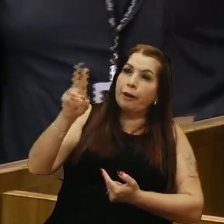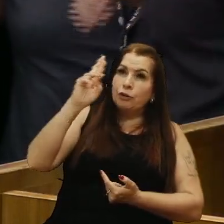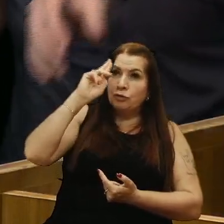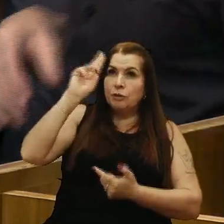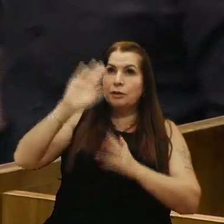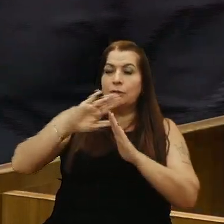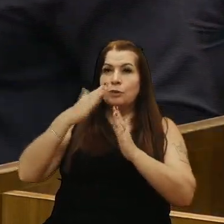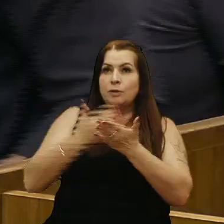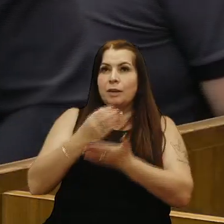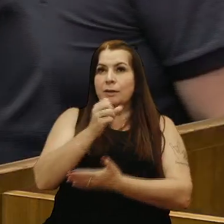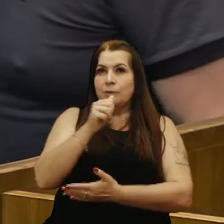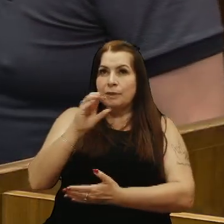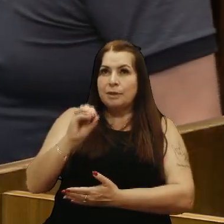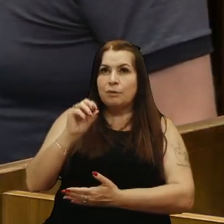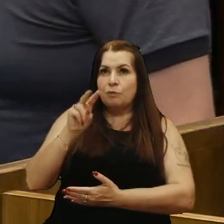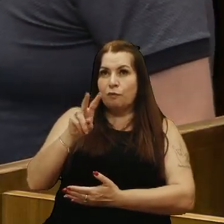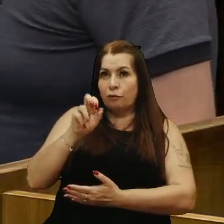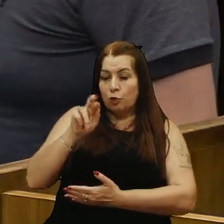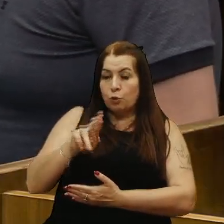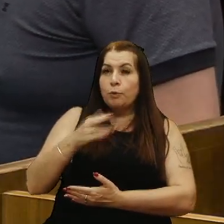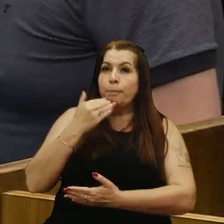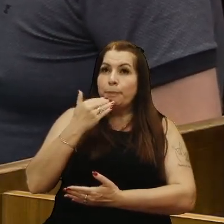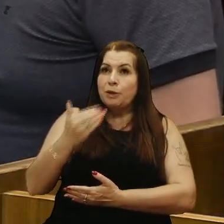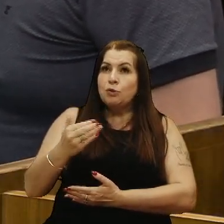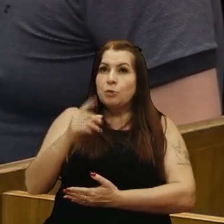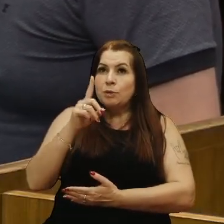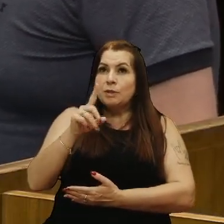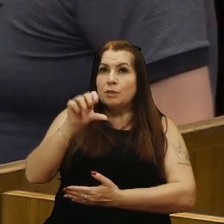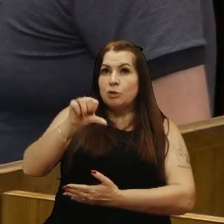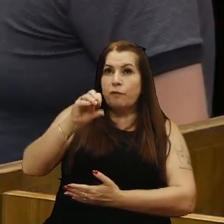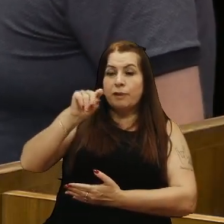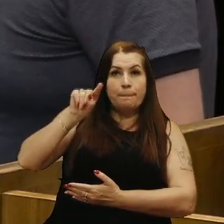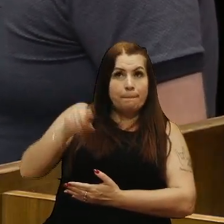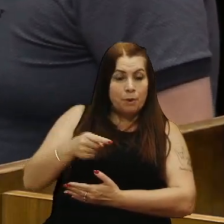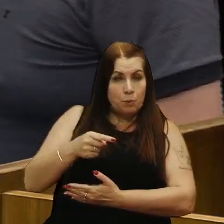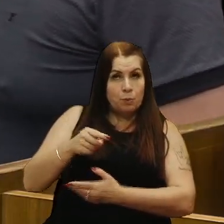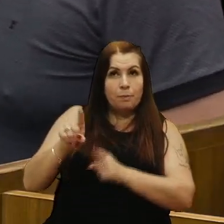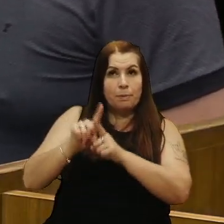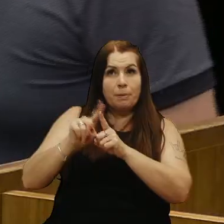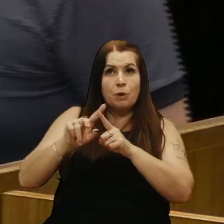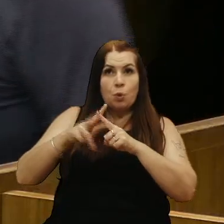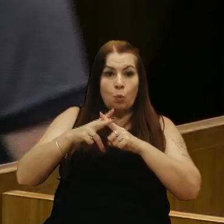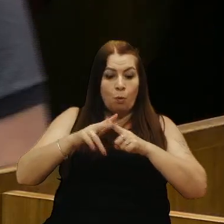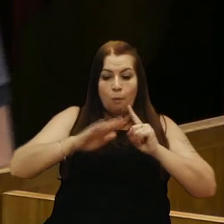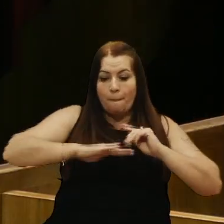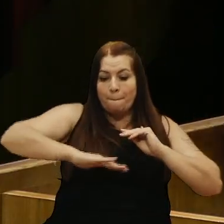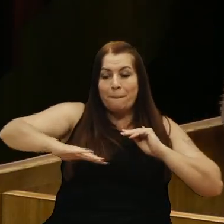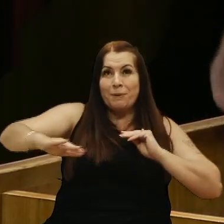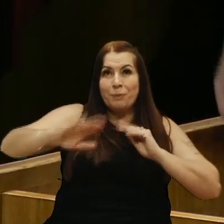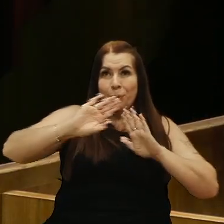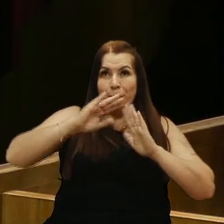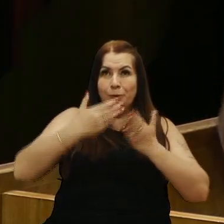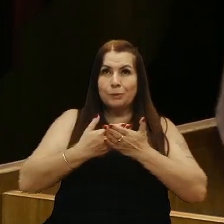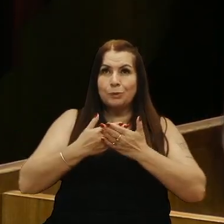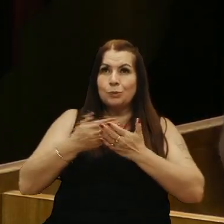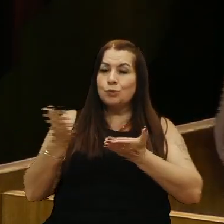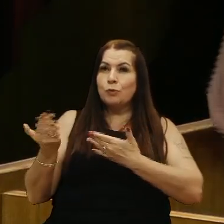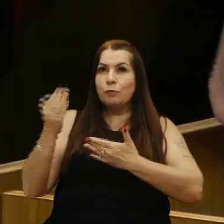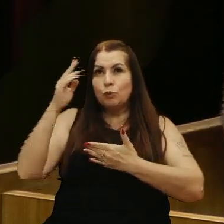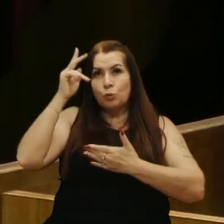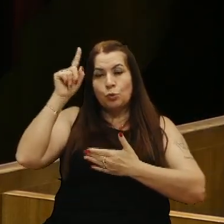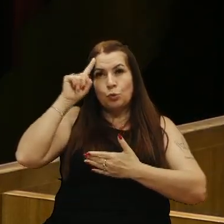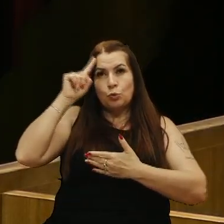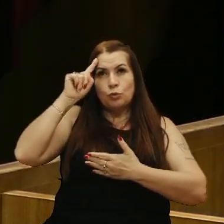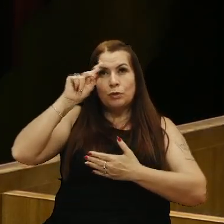da escola São Vitor, Paula, que ela pediu R$190 mil para consertar o piso, onde os jovens todo dia caem